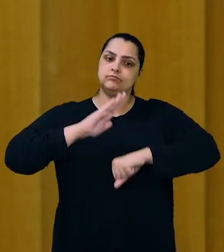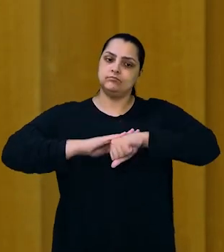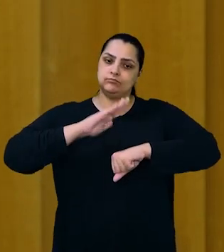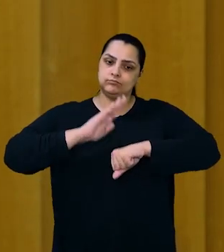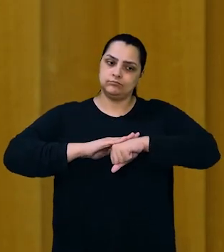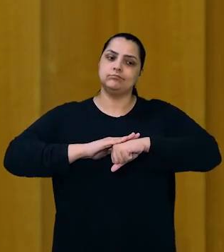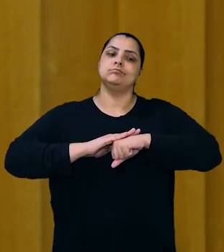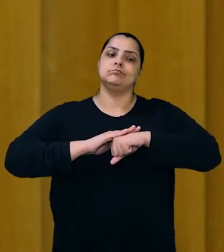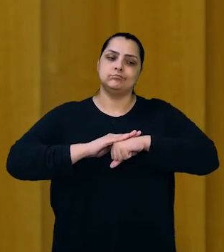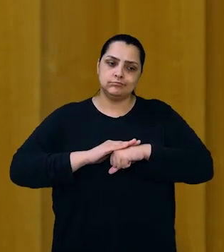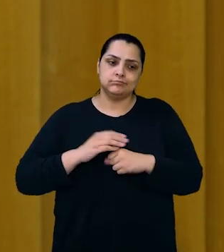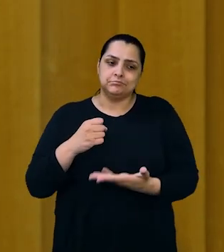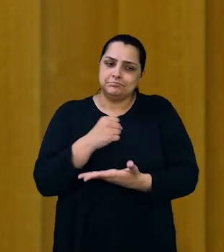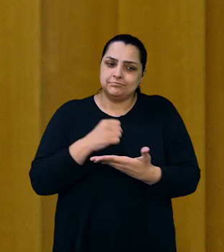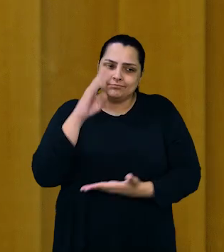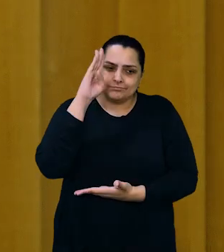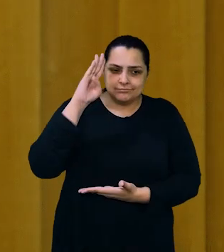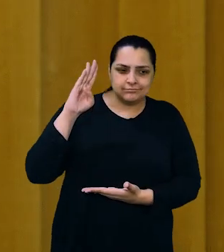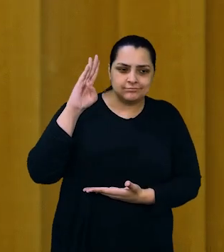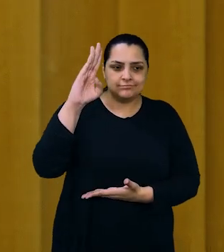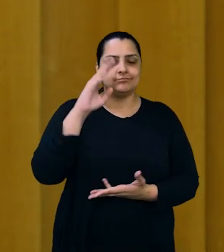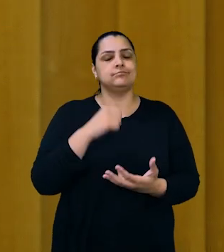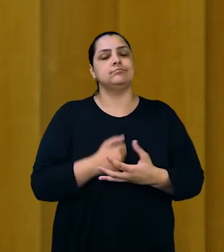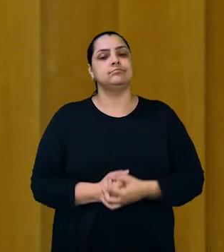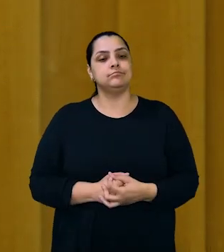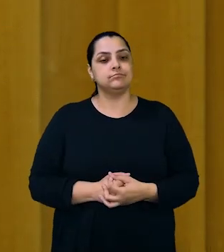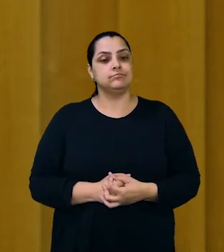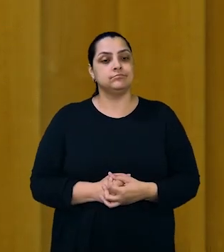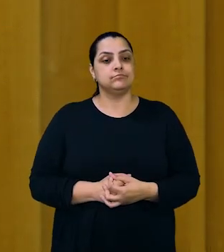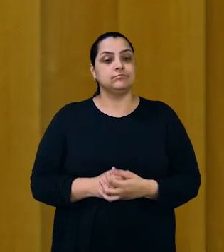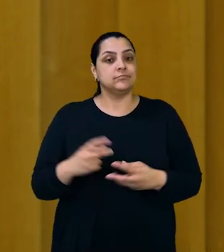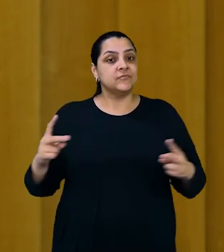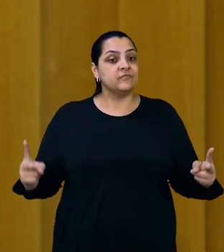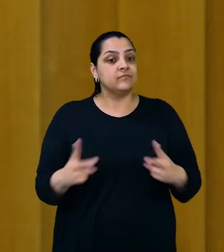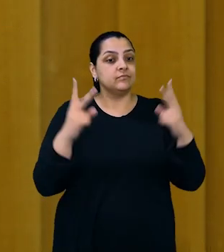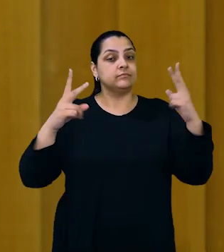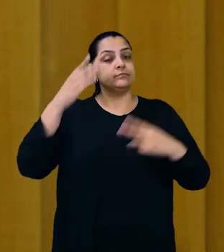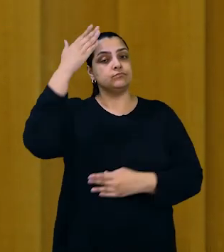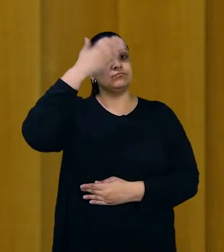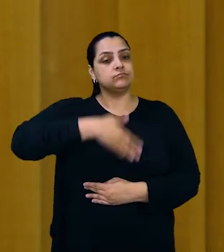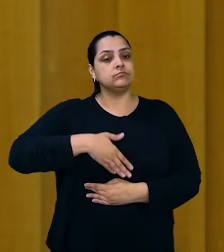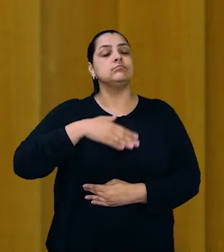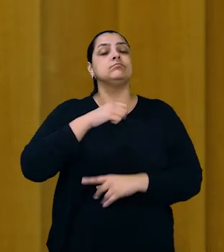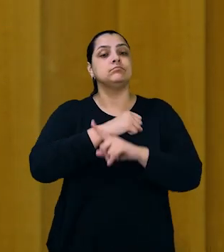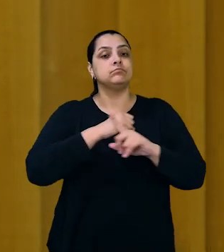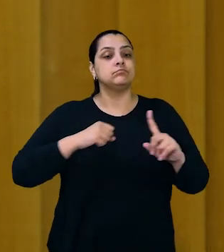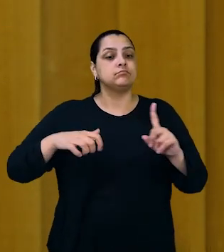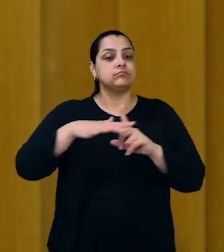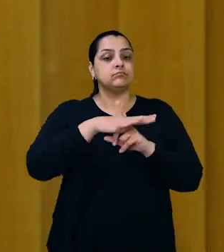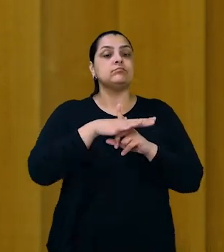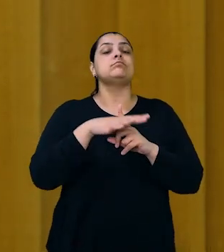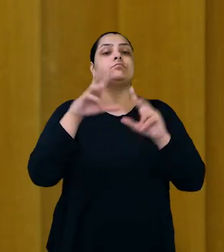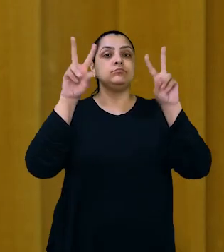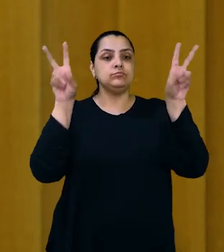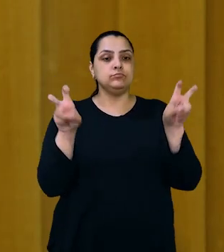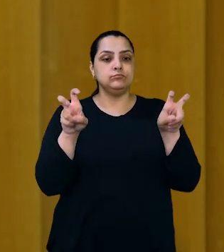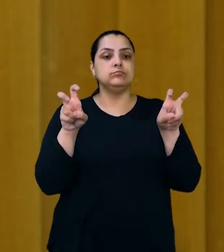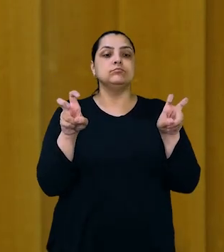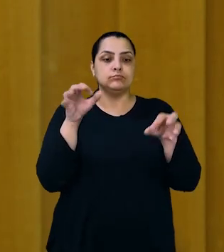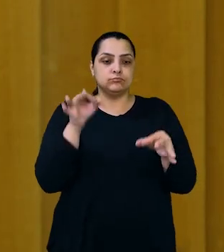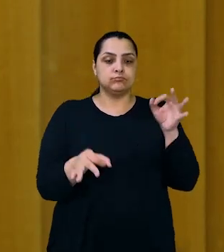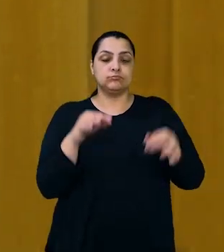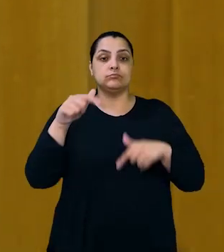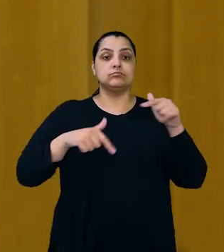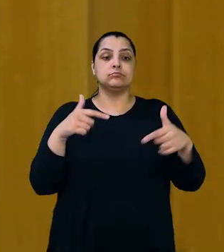com o escopo essencial de um resgate do valor e do reconhecimento da sociedade em relação ao papel da Justiça